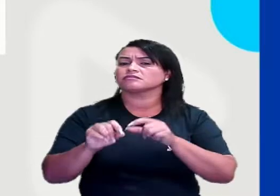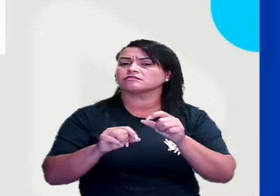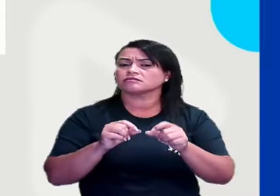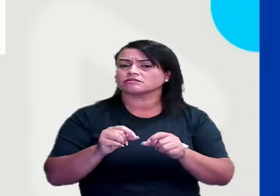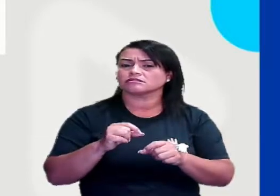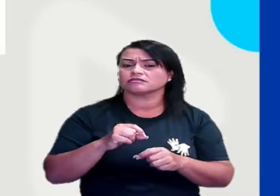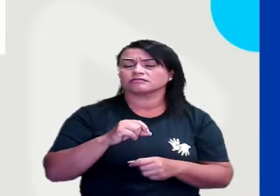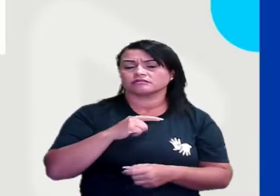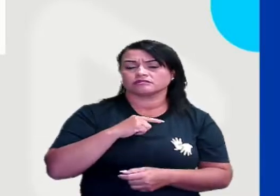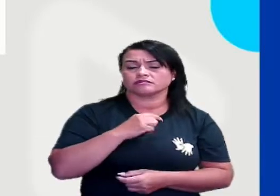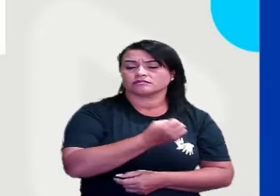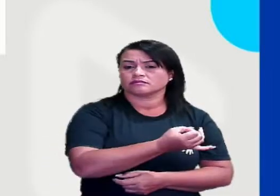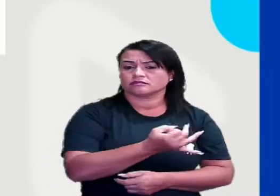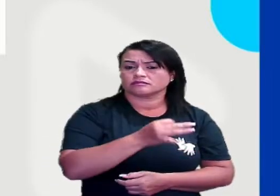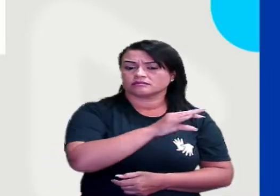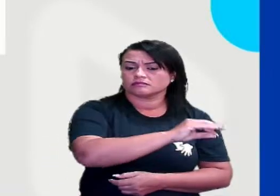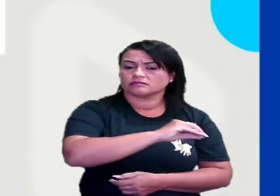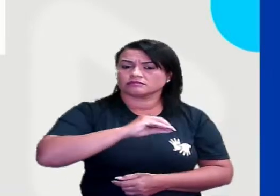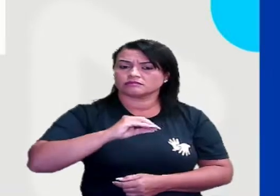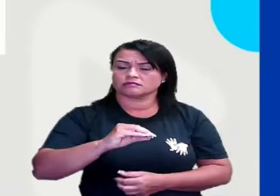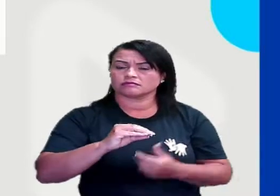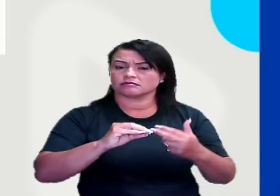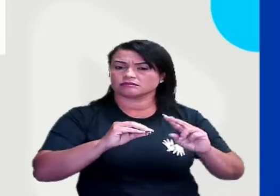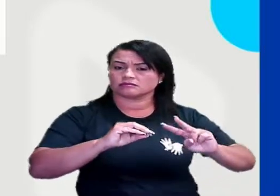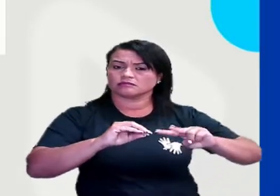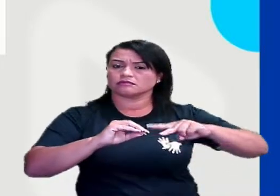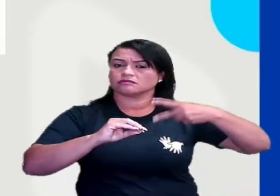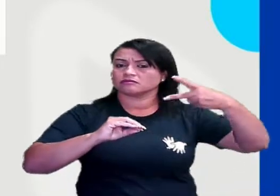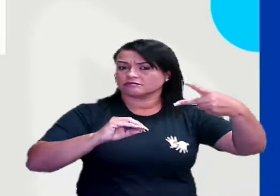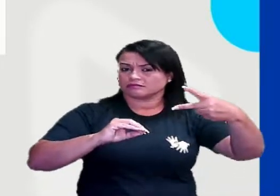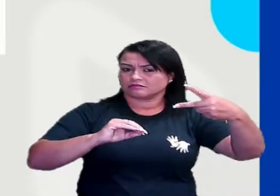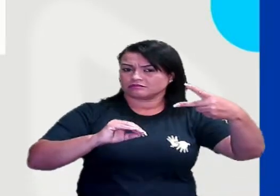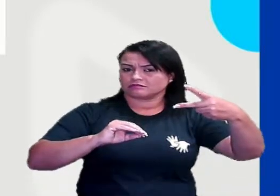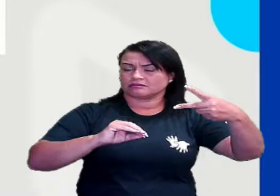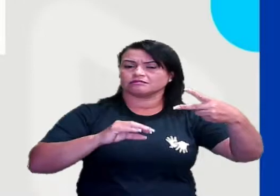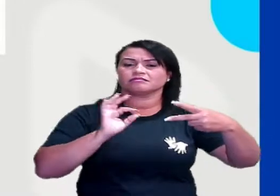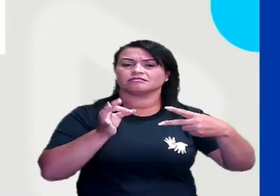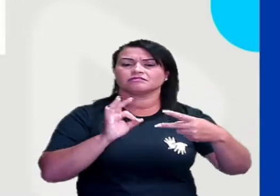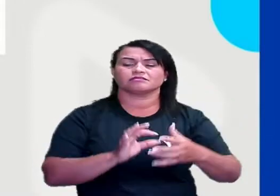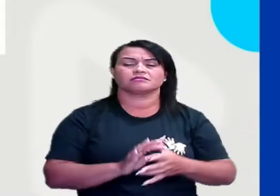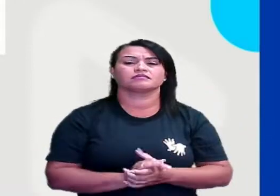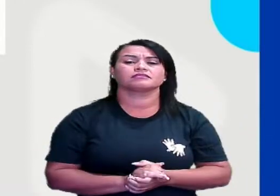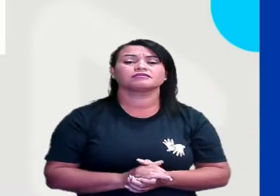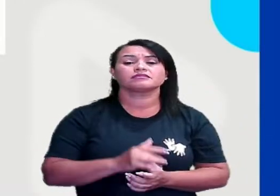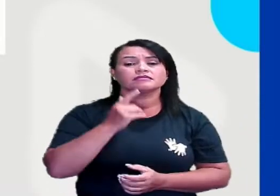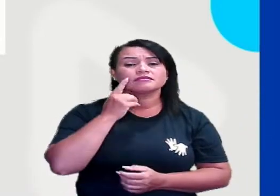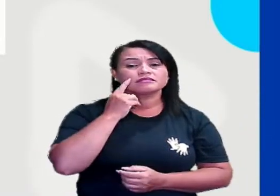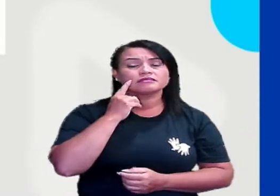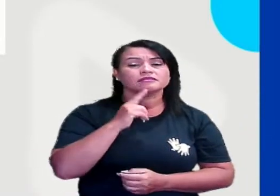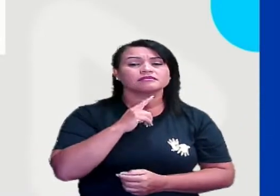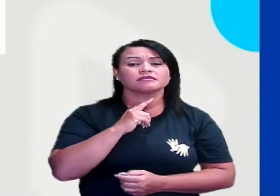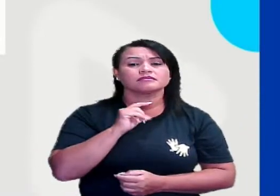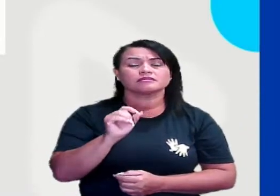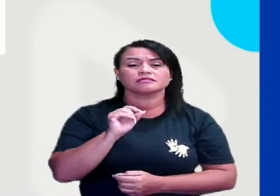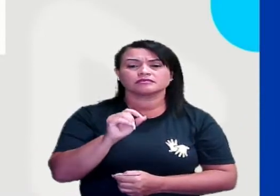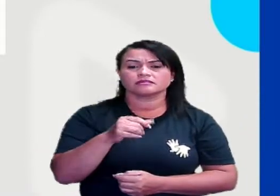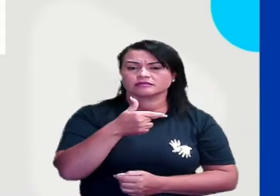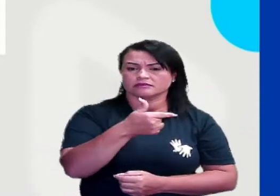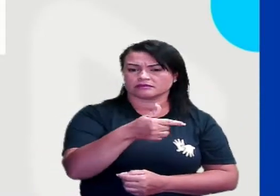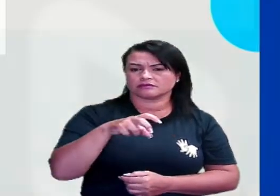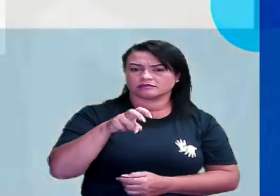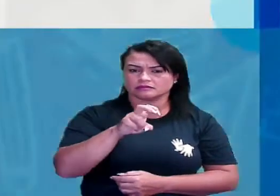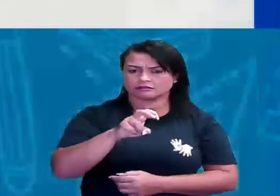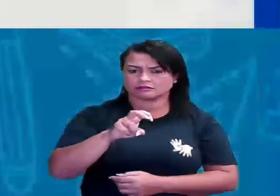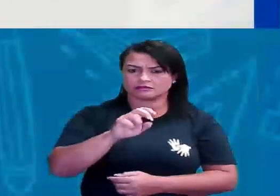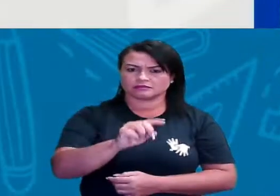minha base, a quantidade de vezes do meu expoente, não é isso? Então, aqui eu tenho o seguinte, ó, 25 elevado a